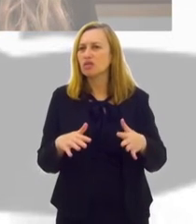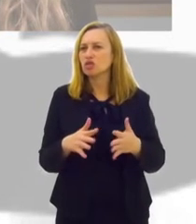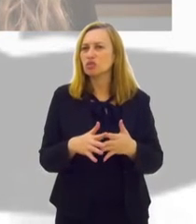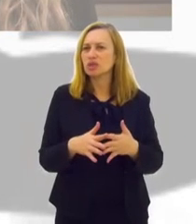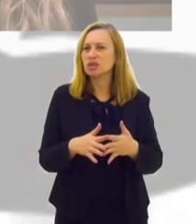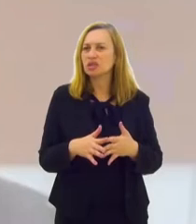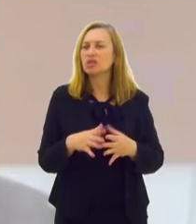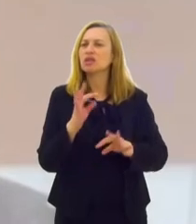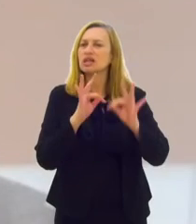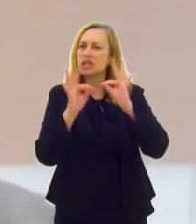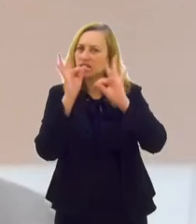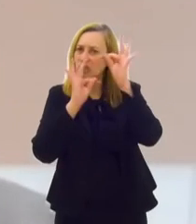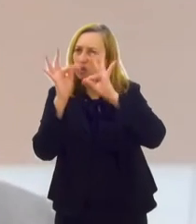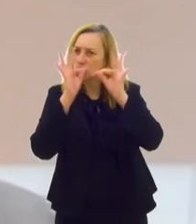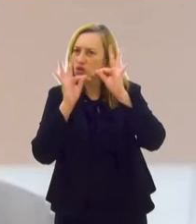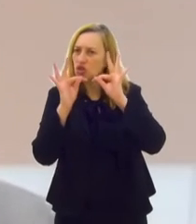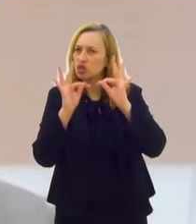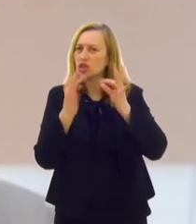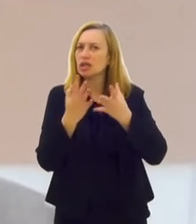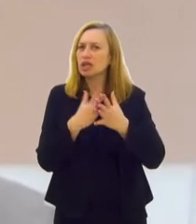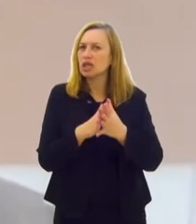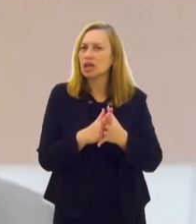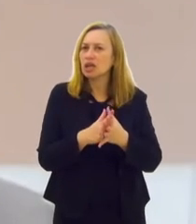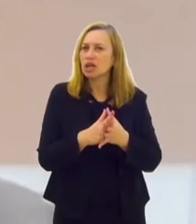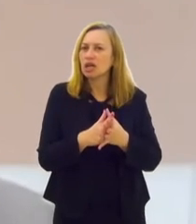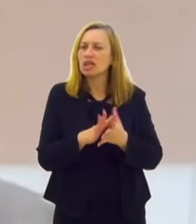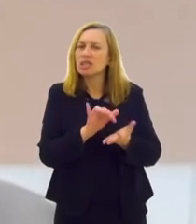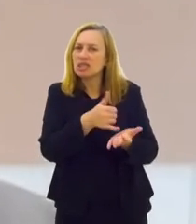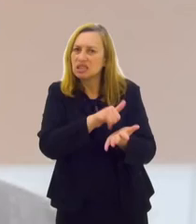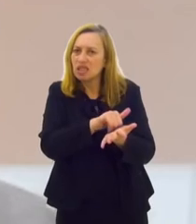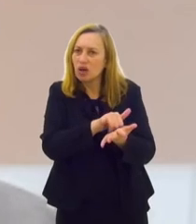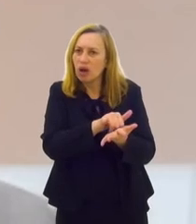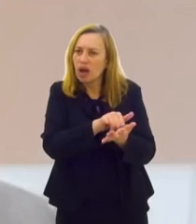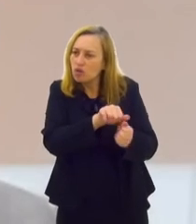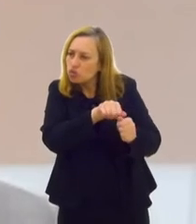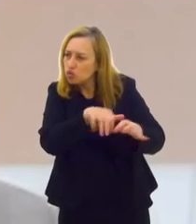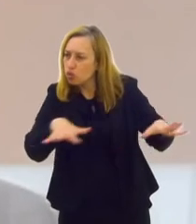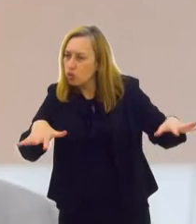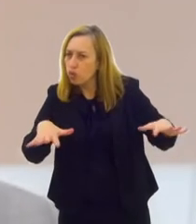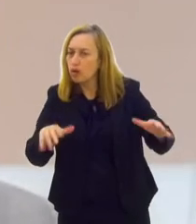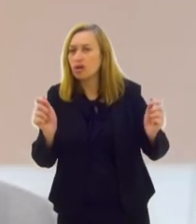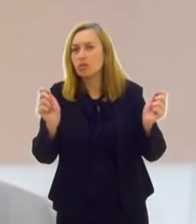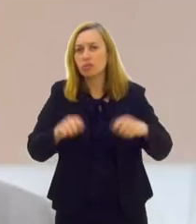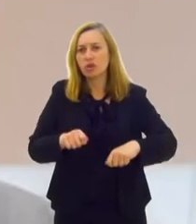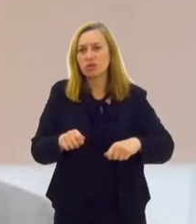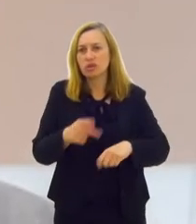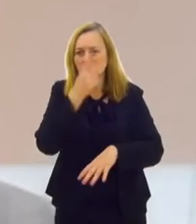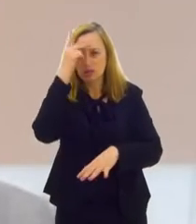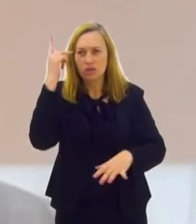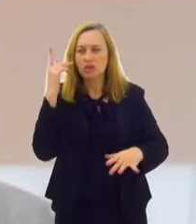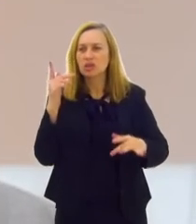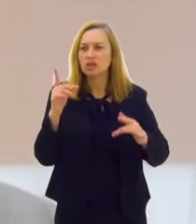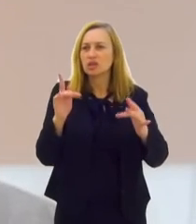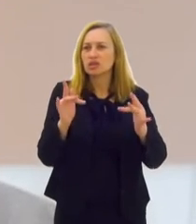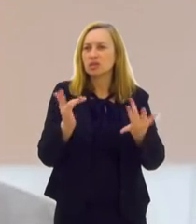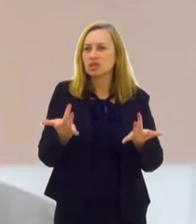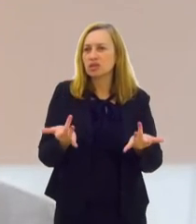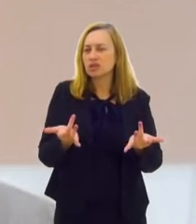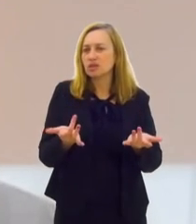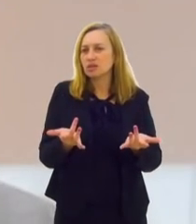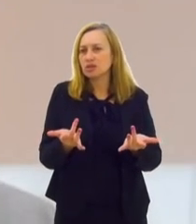expansão da tecnologia de celulares, que possibilitou a pessoa se